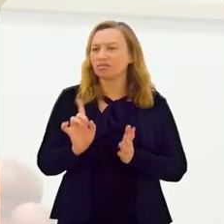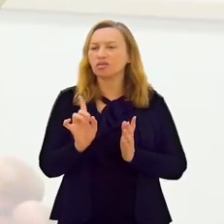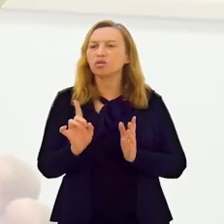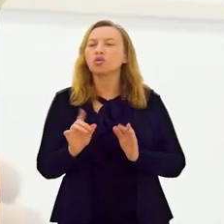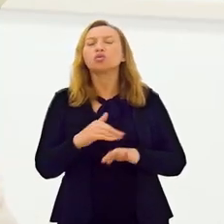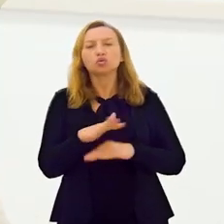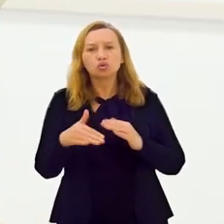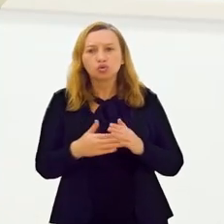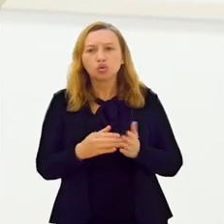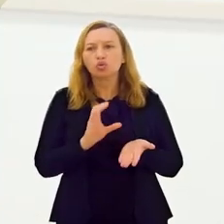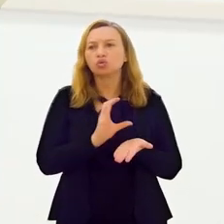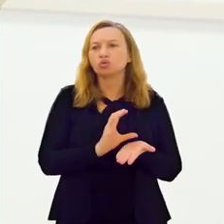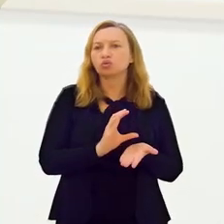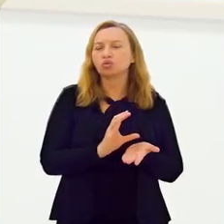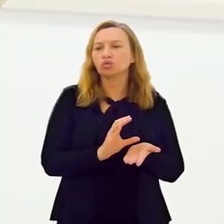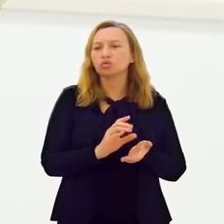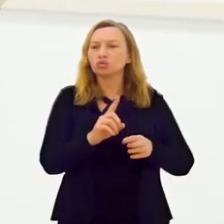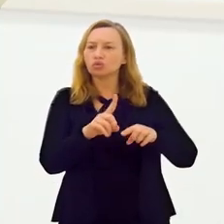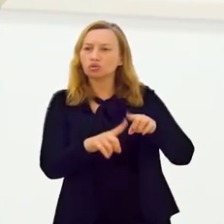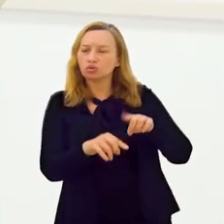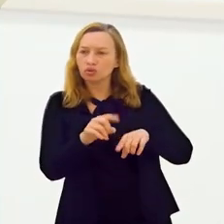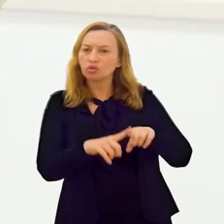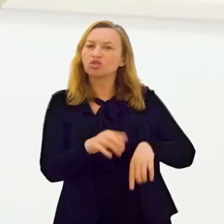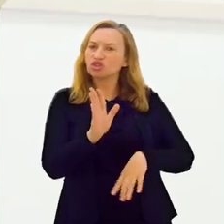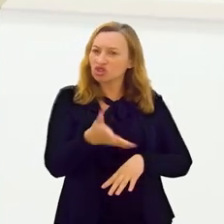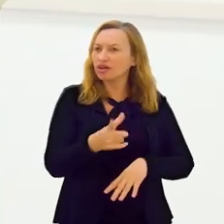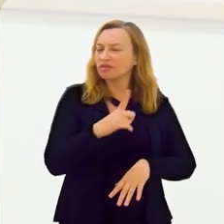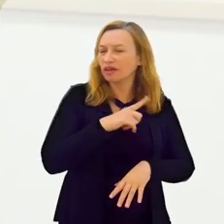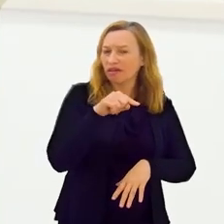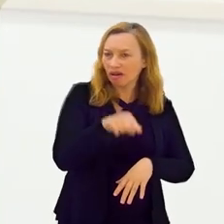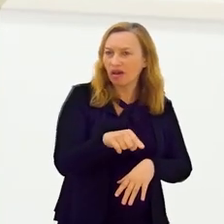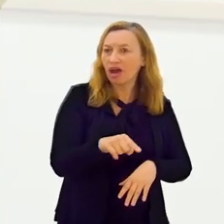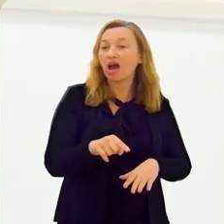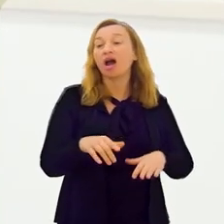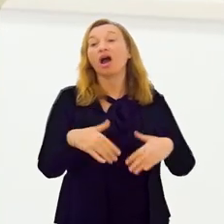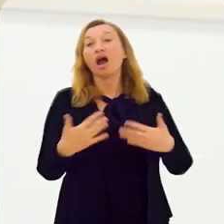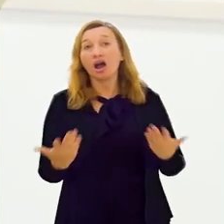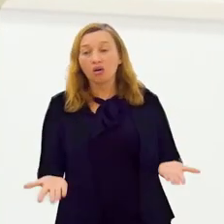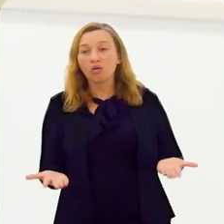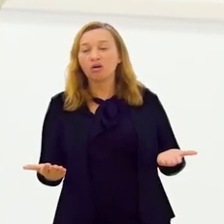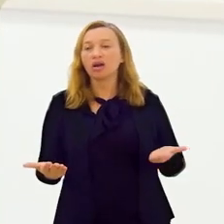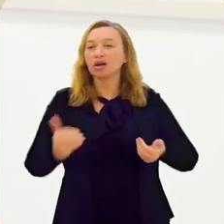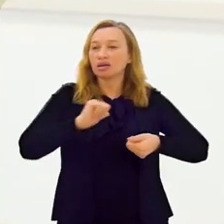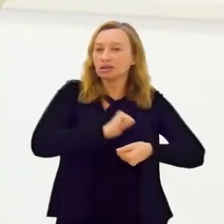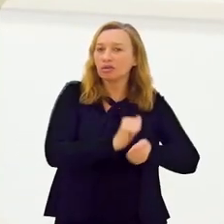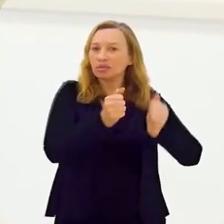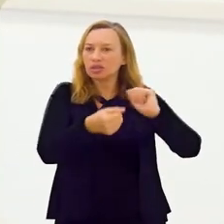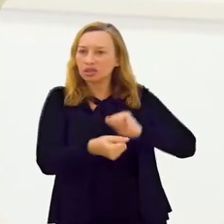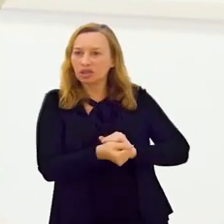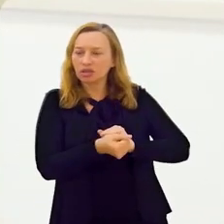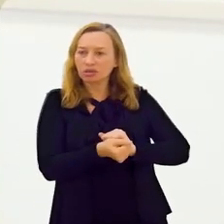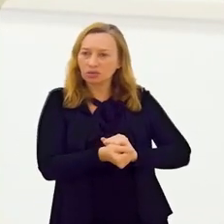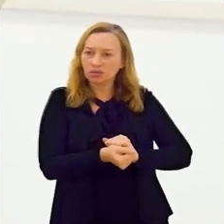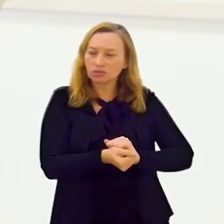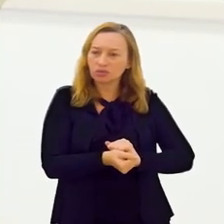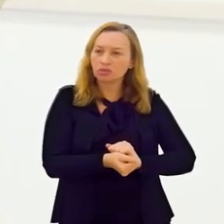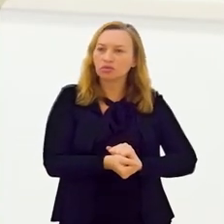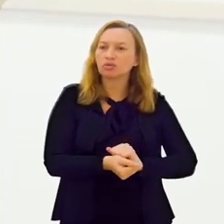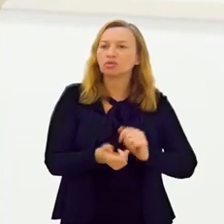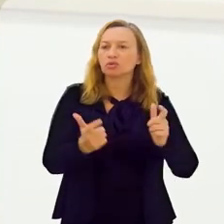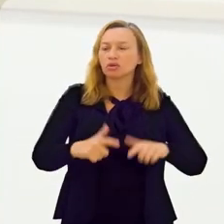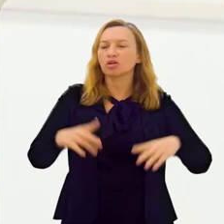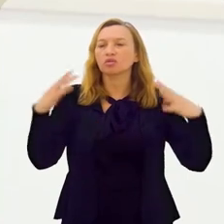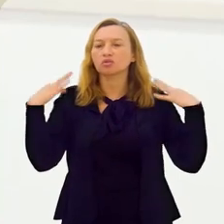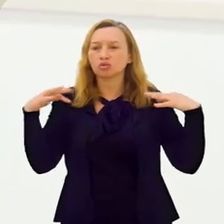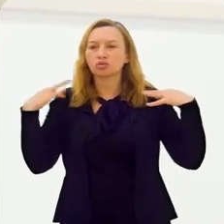sofisticação. Estou usando todos os recursos que ele já tem lá. Agora, evidentemente, adequando-os às